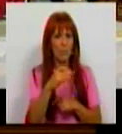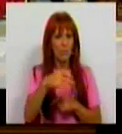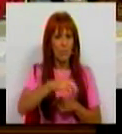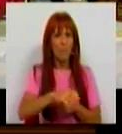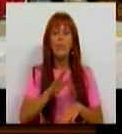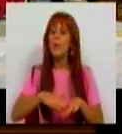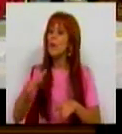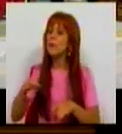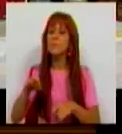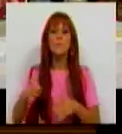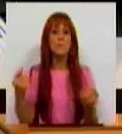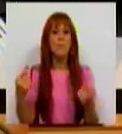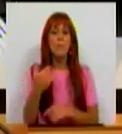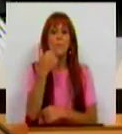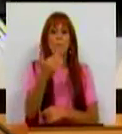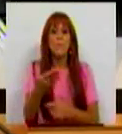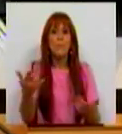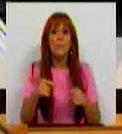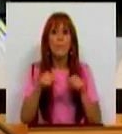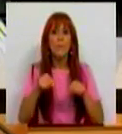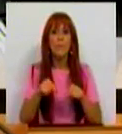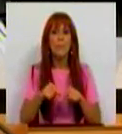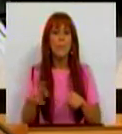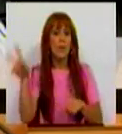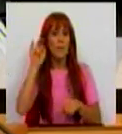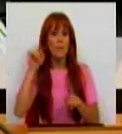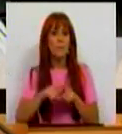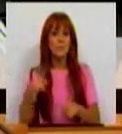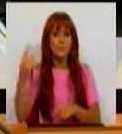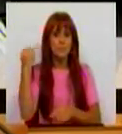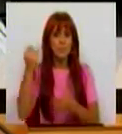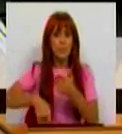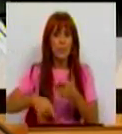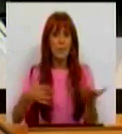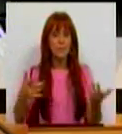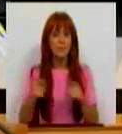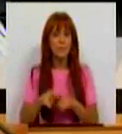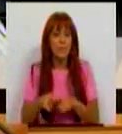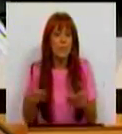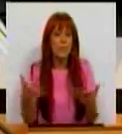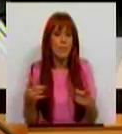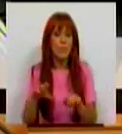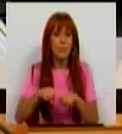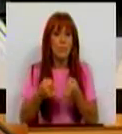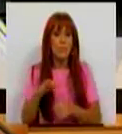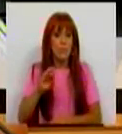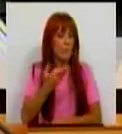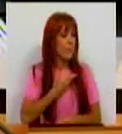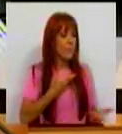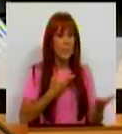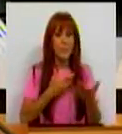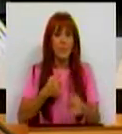o Partido Socialista pediu para ser ouvida a autoridade tributária, ao qual que o Partido Social